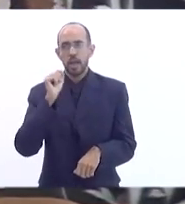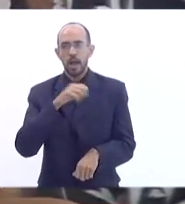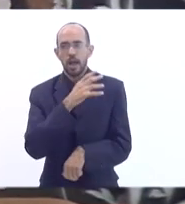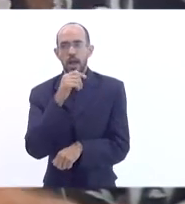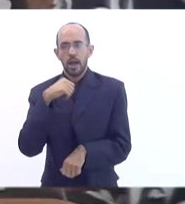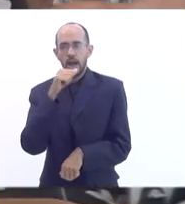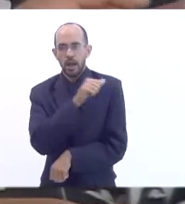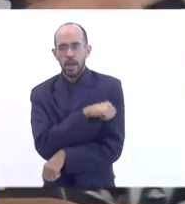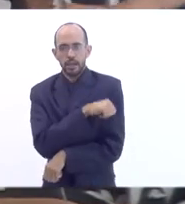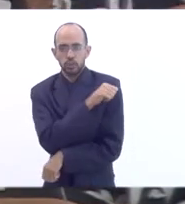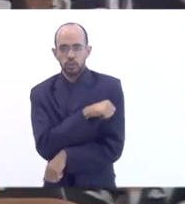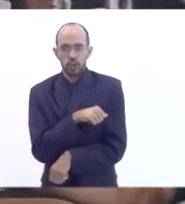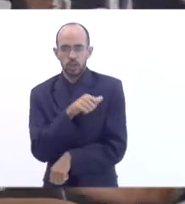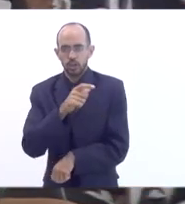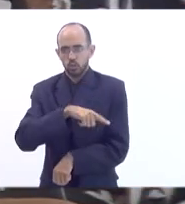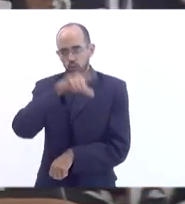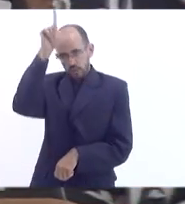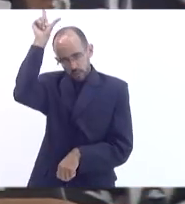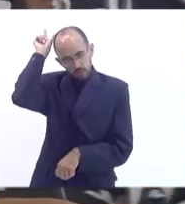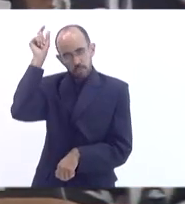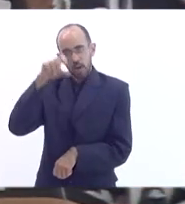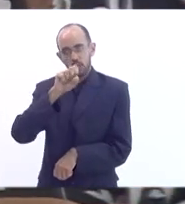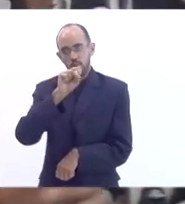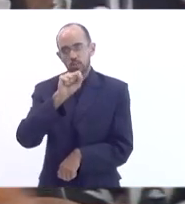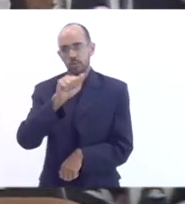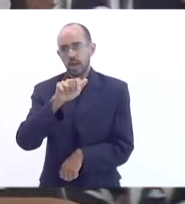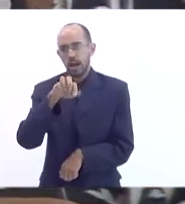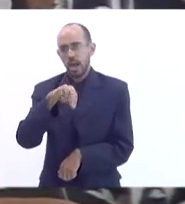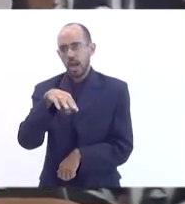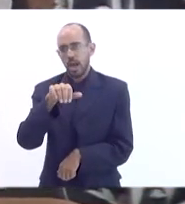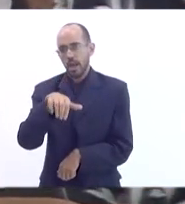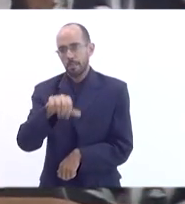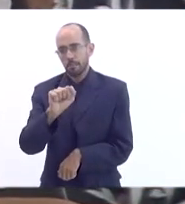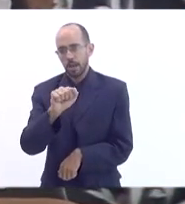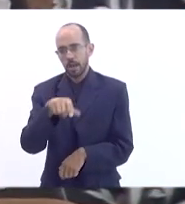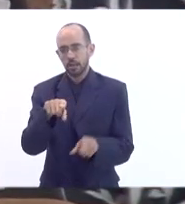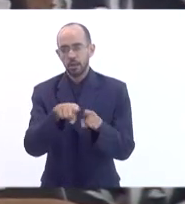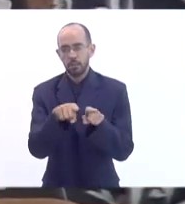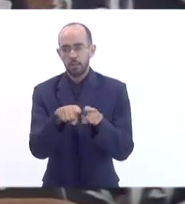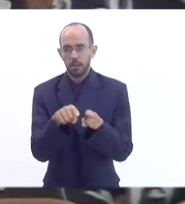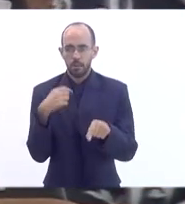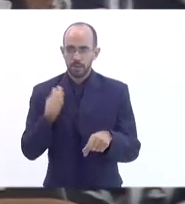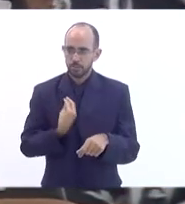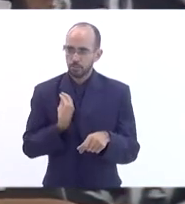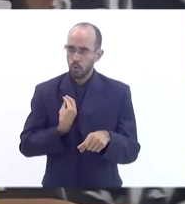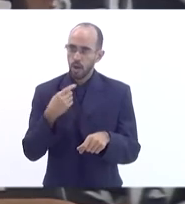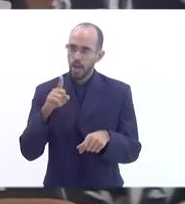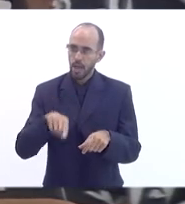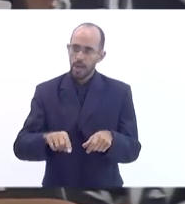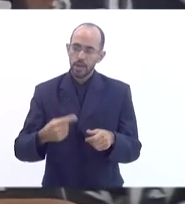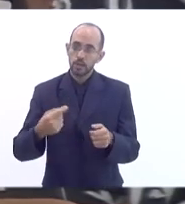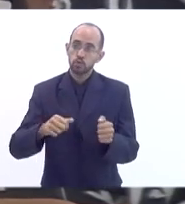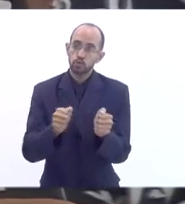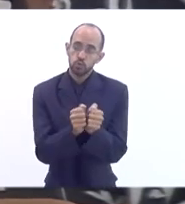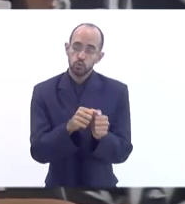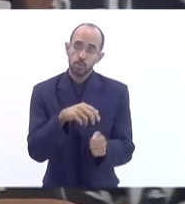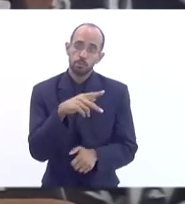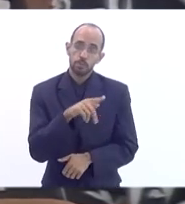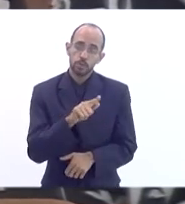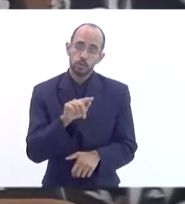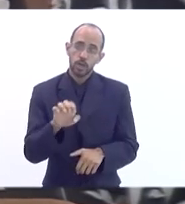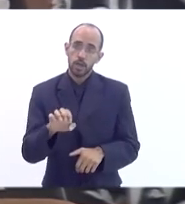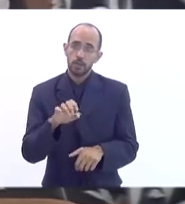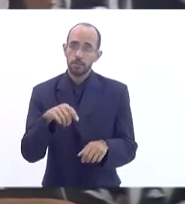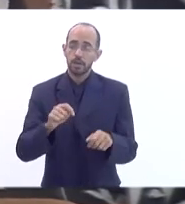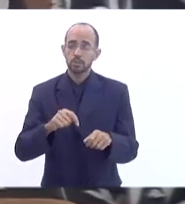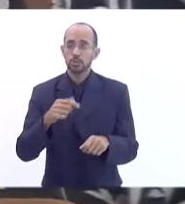Alana São Paulo Salema participou do final da reunião era justamente com a peixe no sentido da